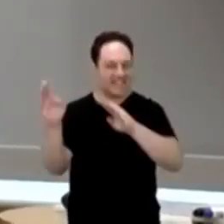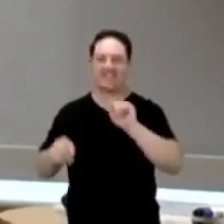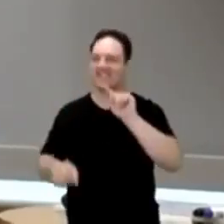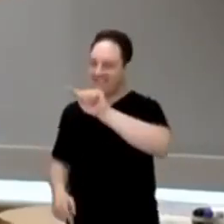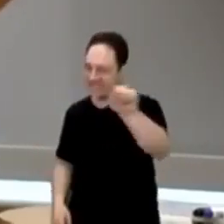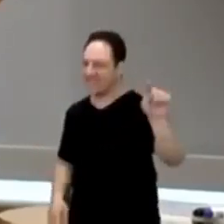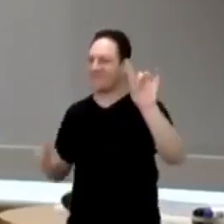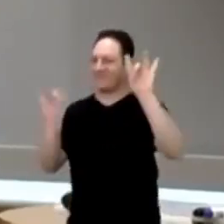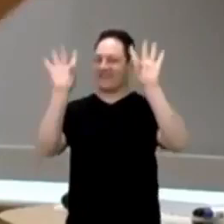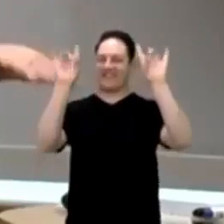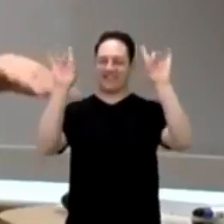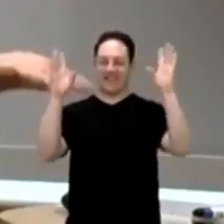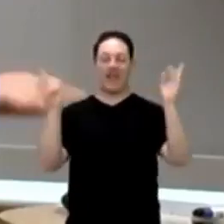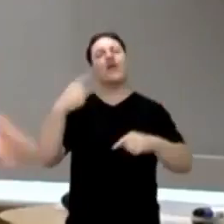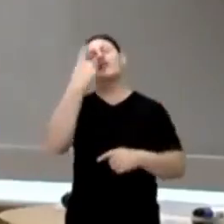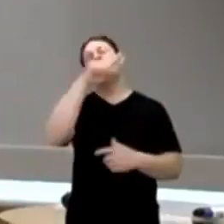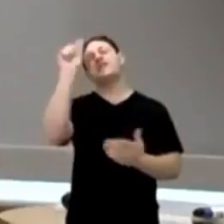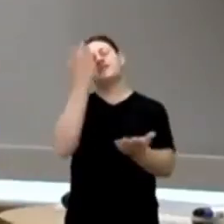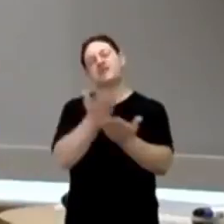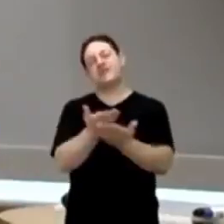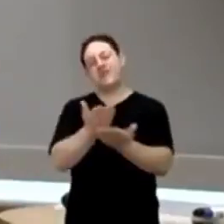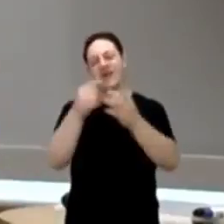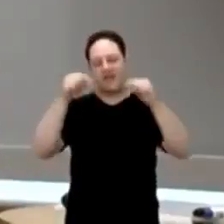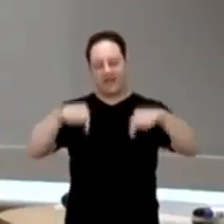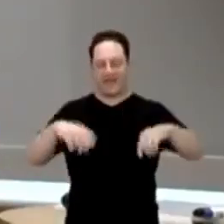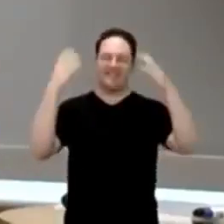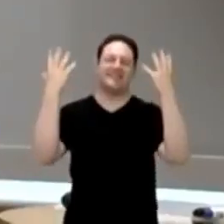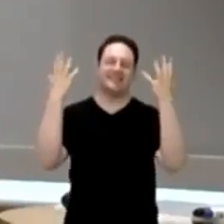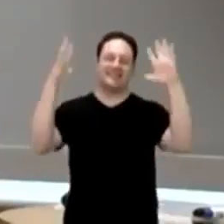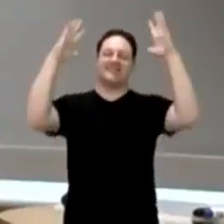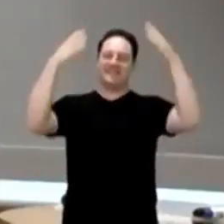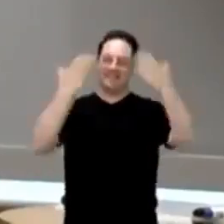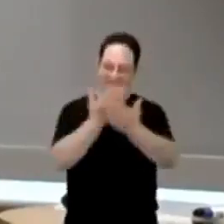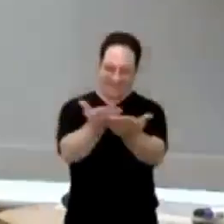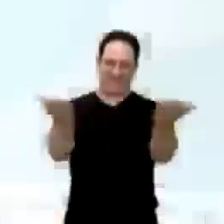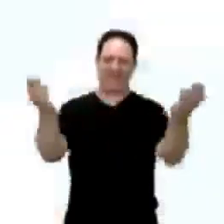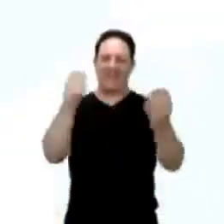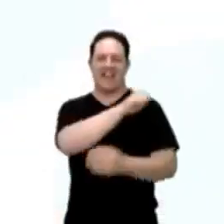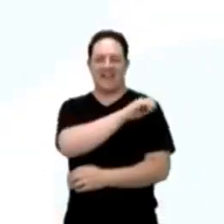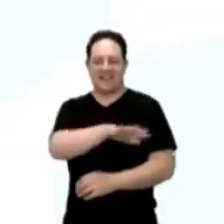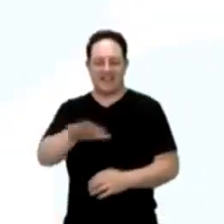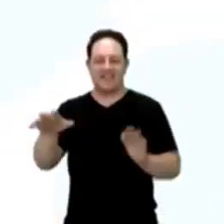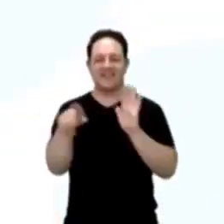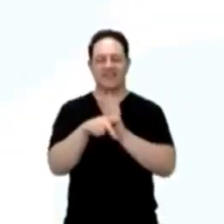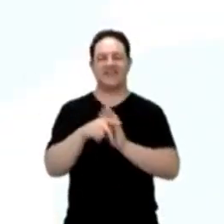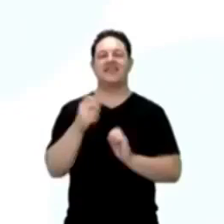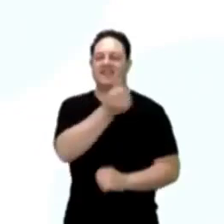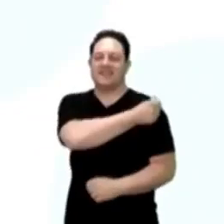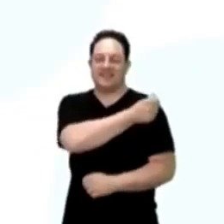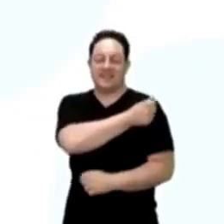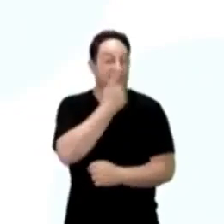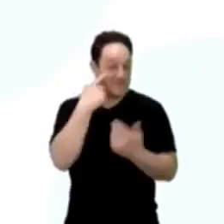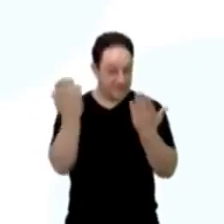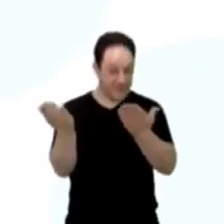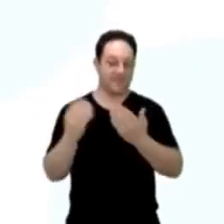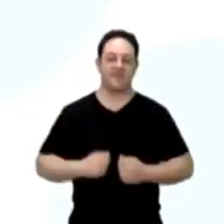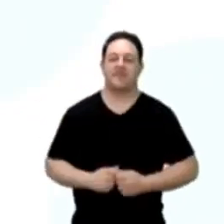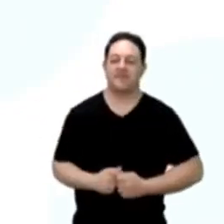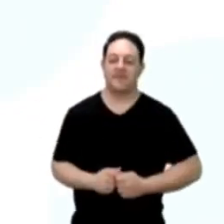preparou especialmente para a nossa última aula de celebração para vocês, alunos e alunas do sexto ano. Dá uma olhada.